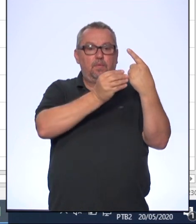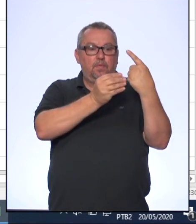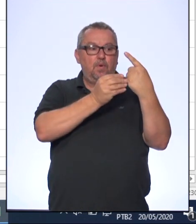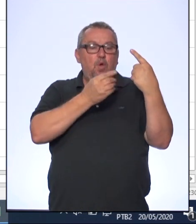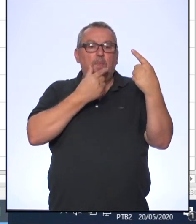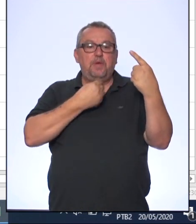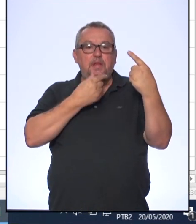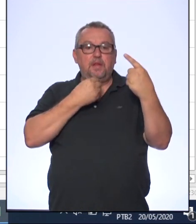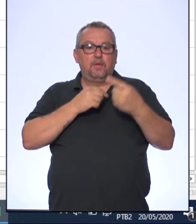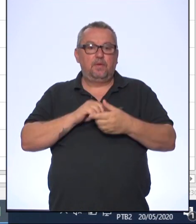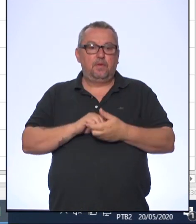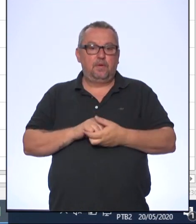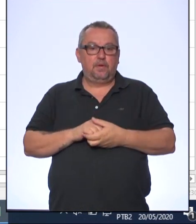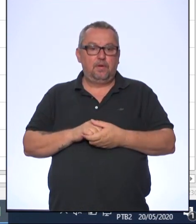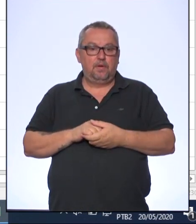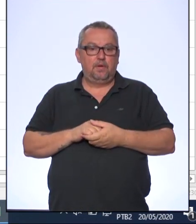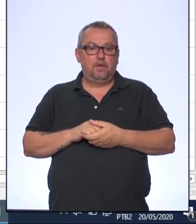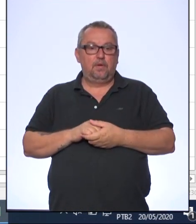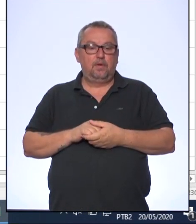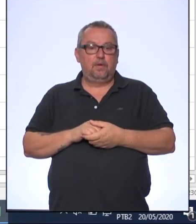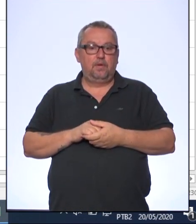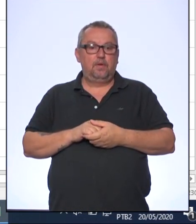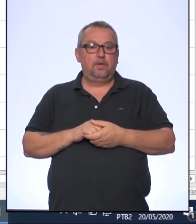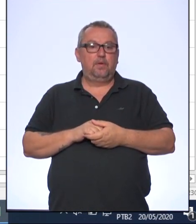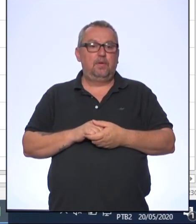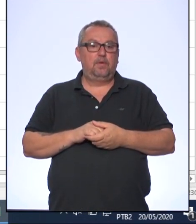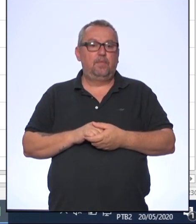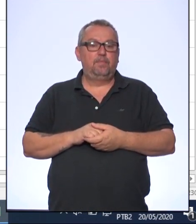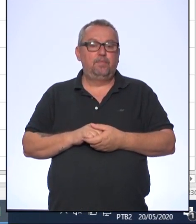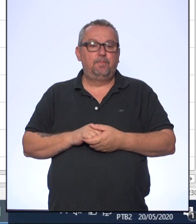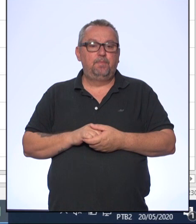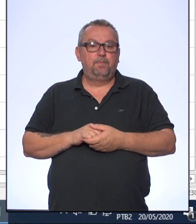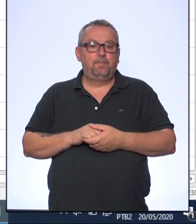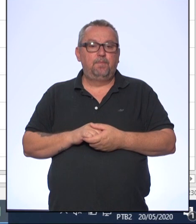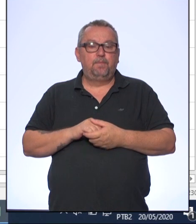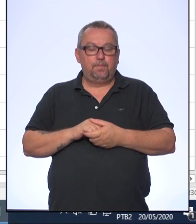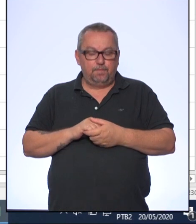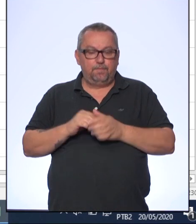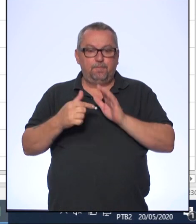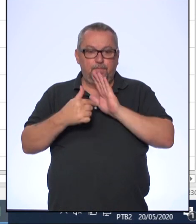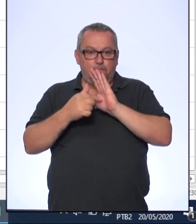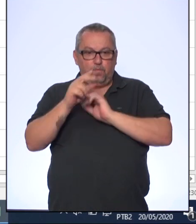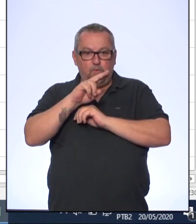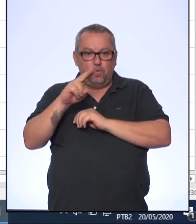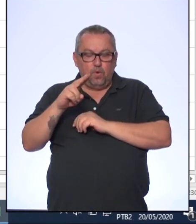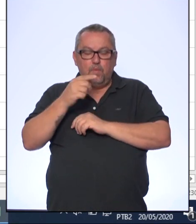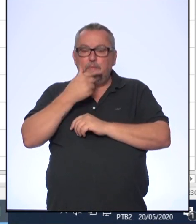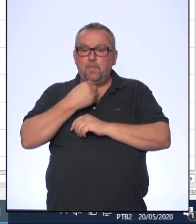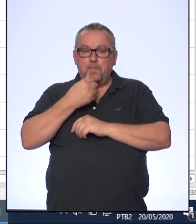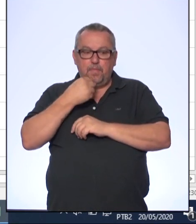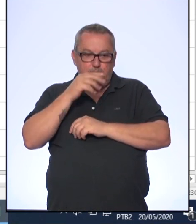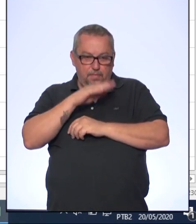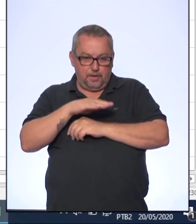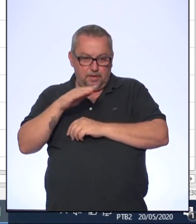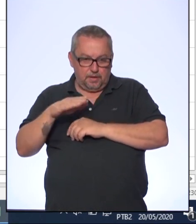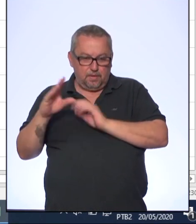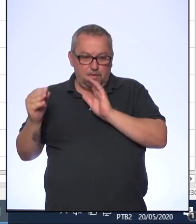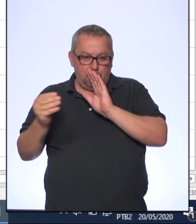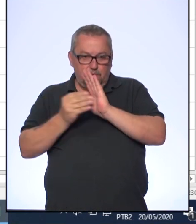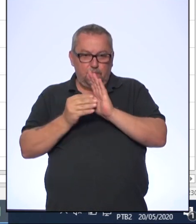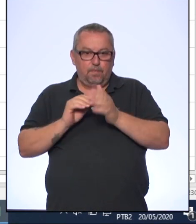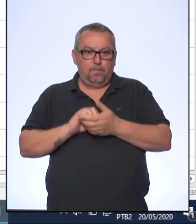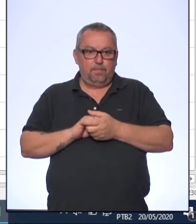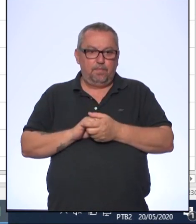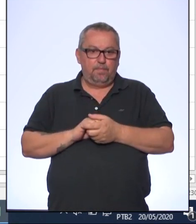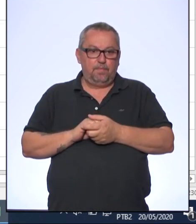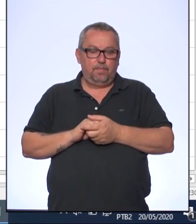meninos. Então, eu vou lá, coloco o termo dos meninos. Então, eu identifiquei aqui, ó, nessa A1 que está selecionado, são os